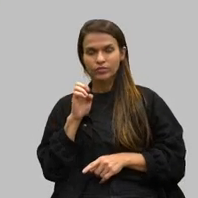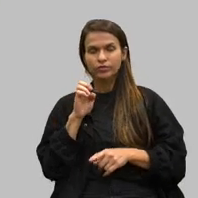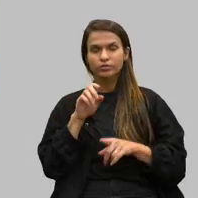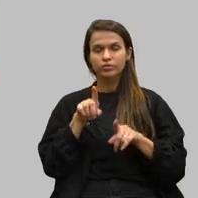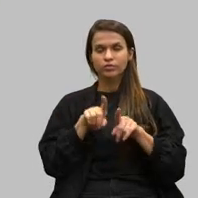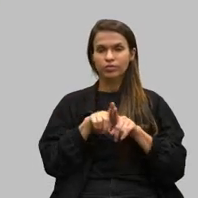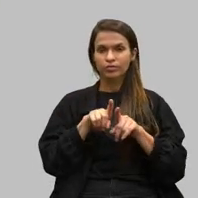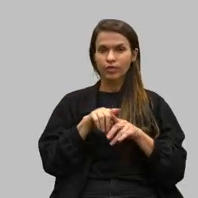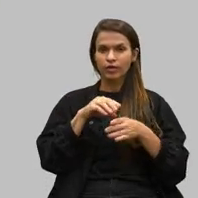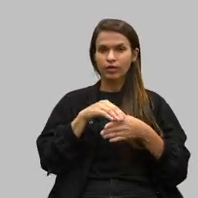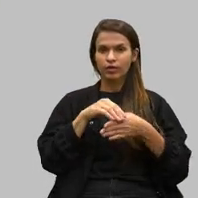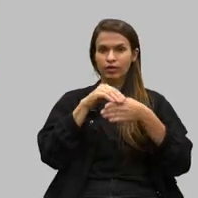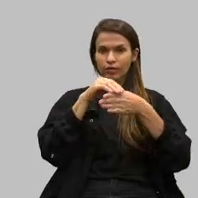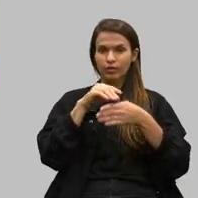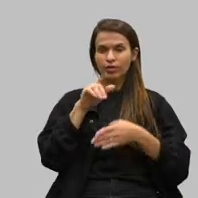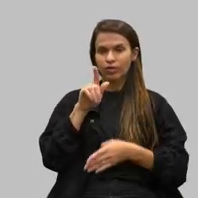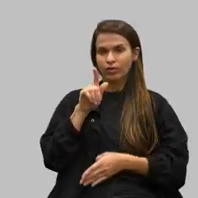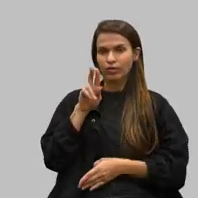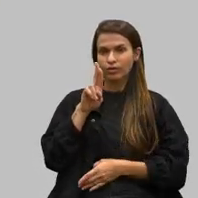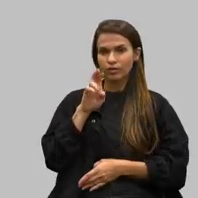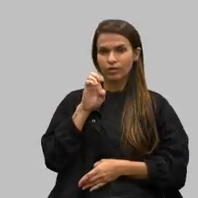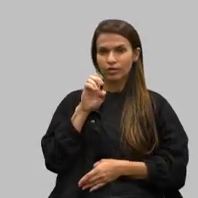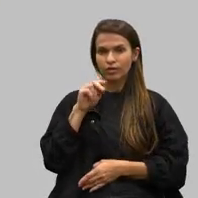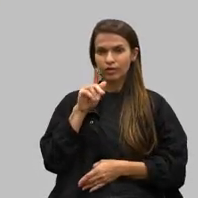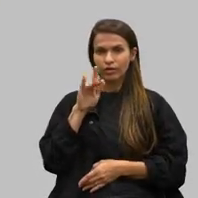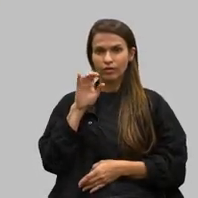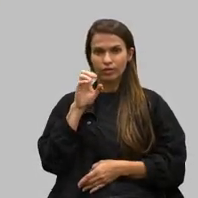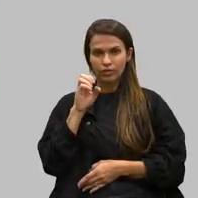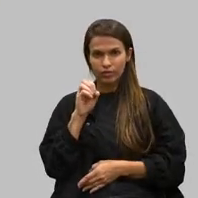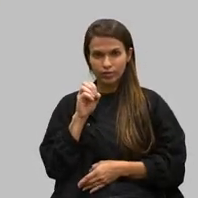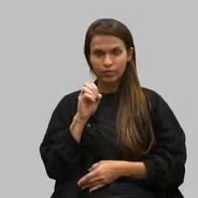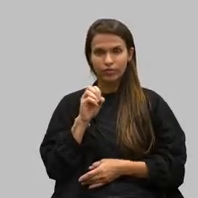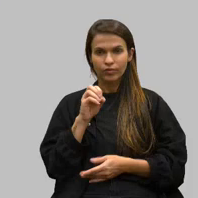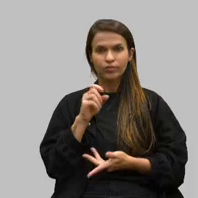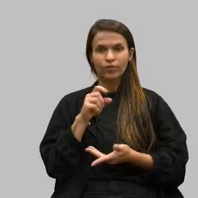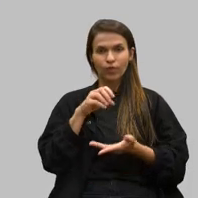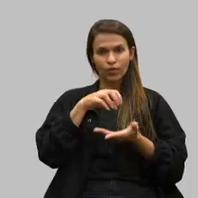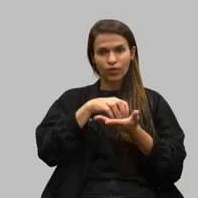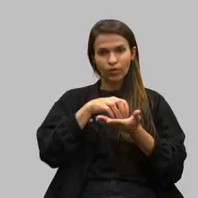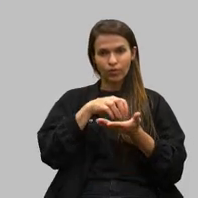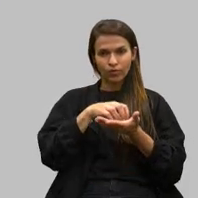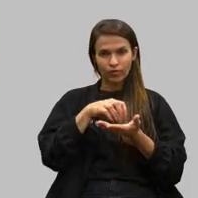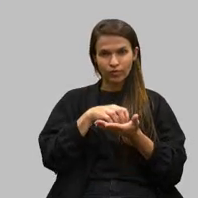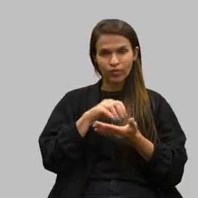grego da fundação, Enes, só a gente da saúde aqui,